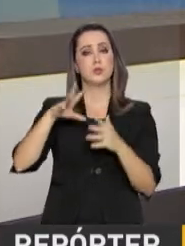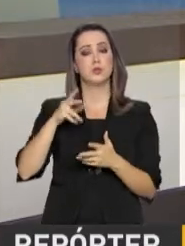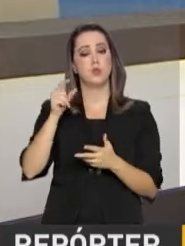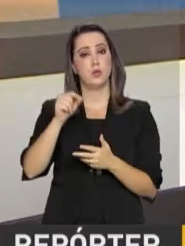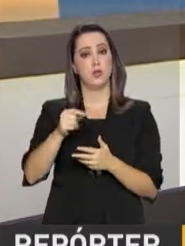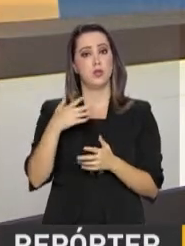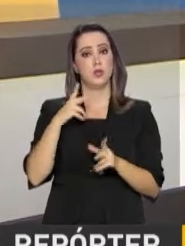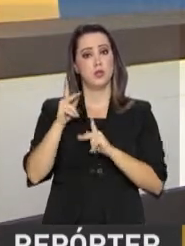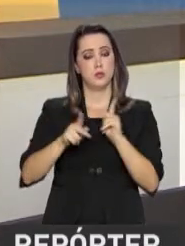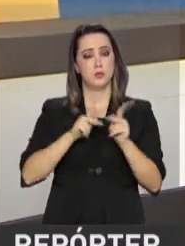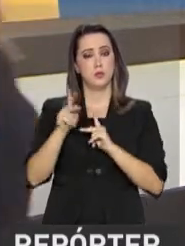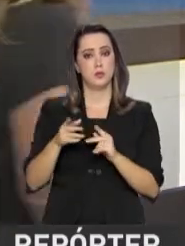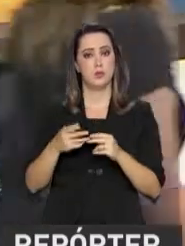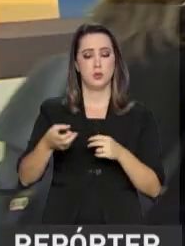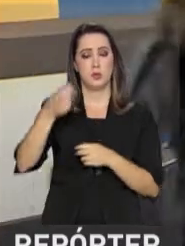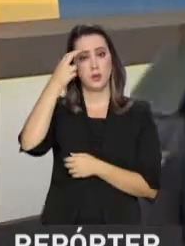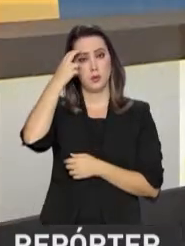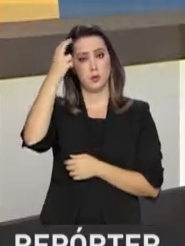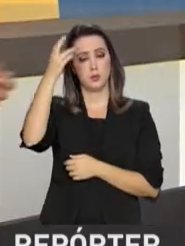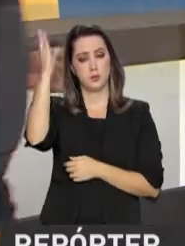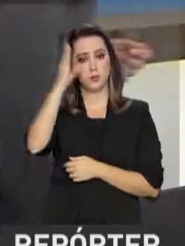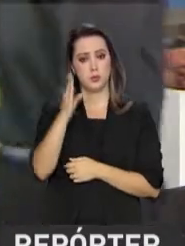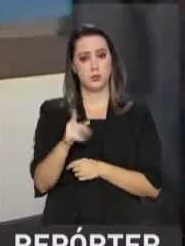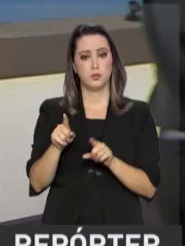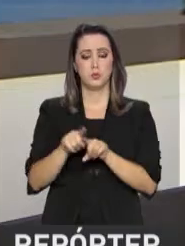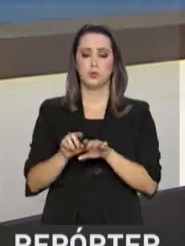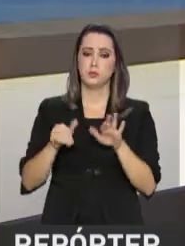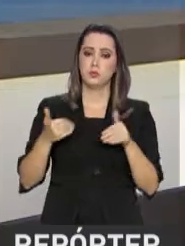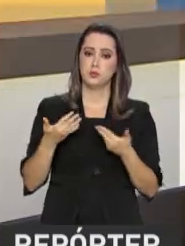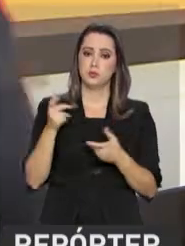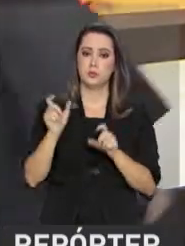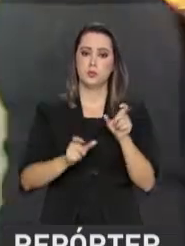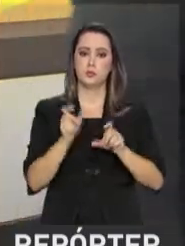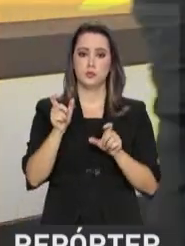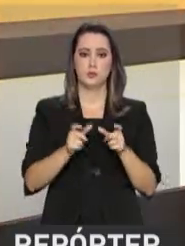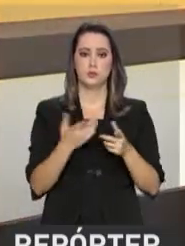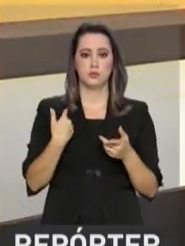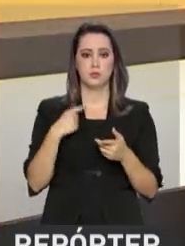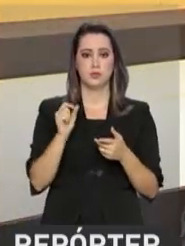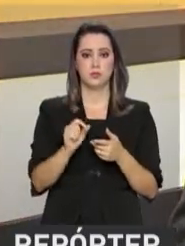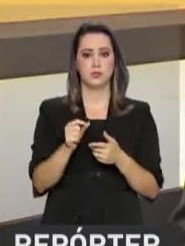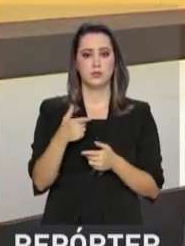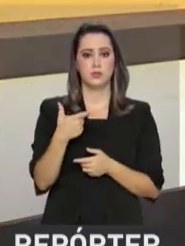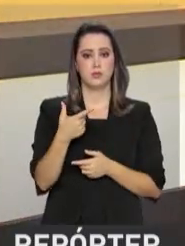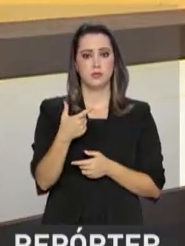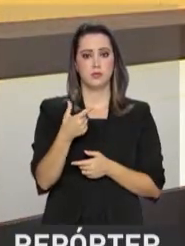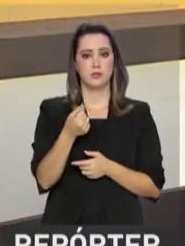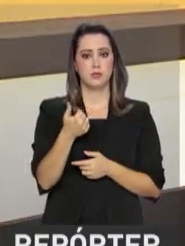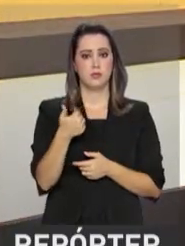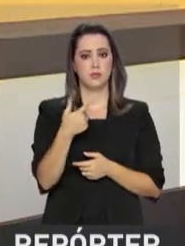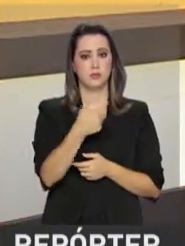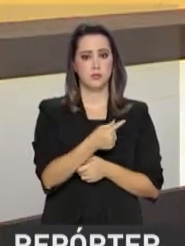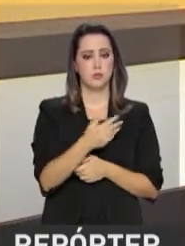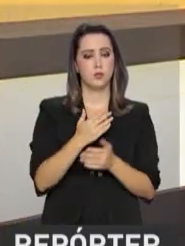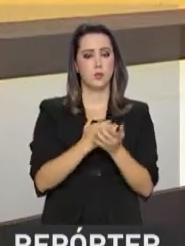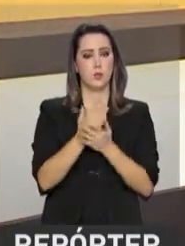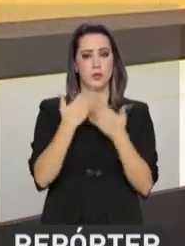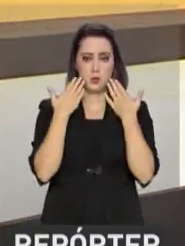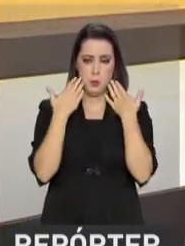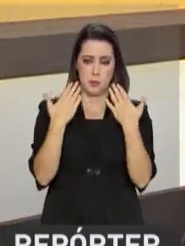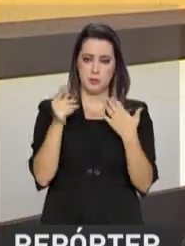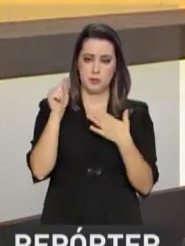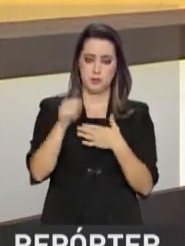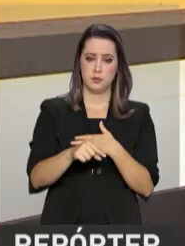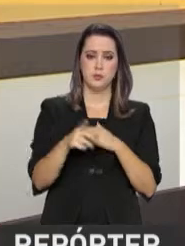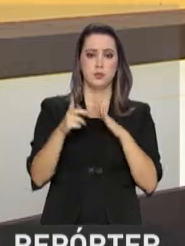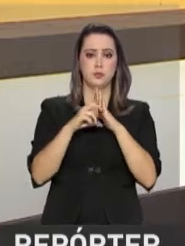da cultura brasileira e os agraciados então nesse ano nessa edição de 2007 vão ser anunciados daqui a pouquinho aqui